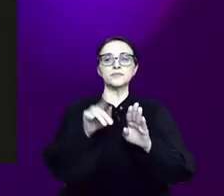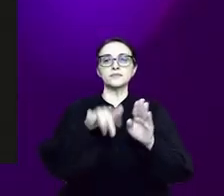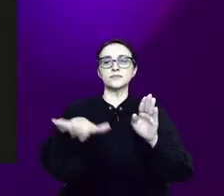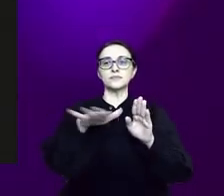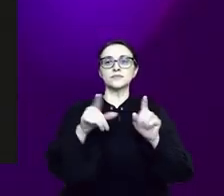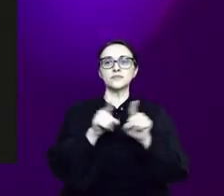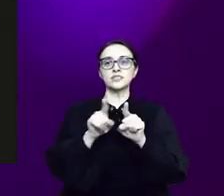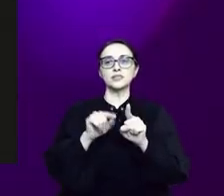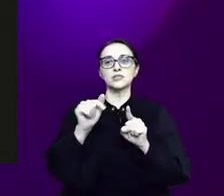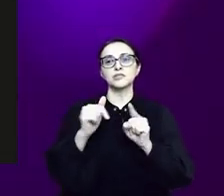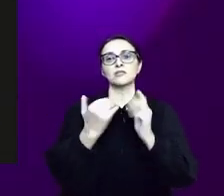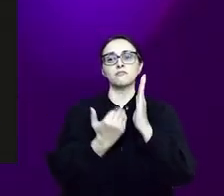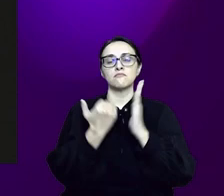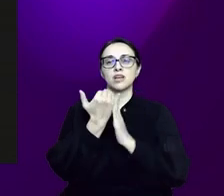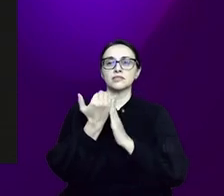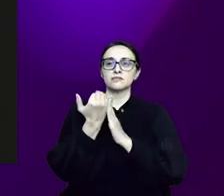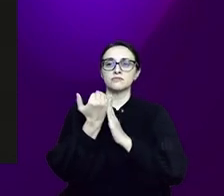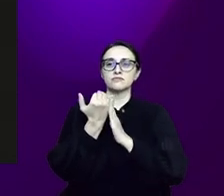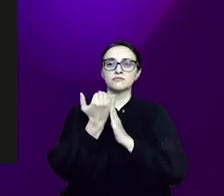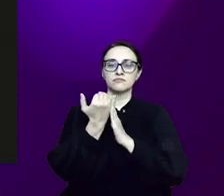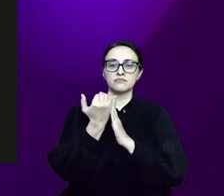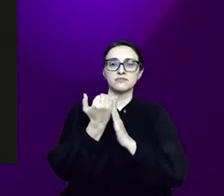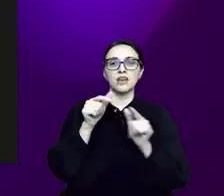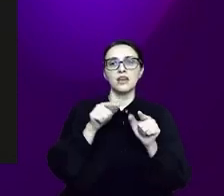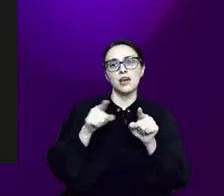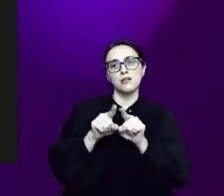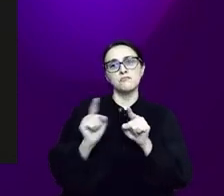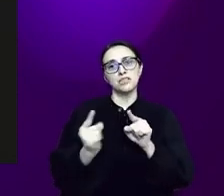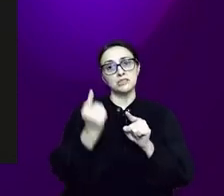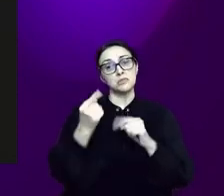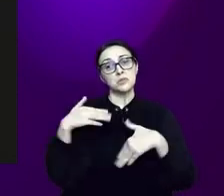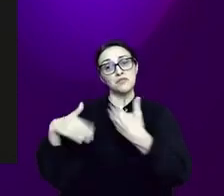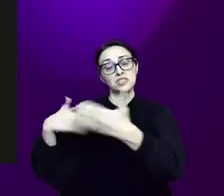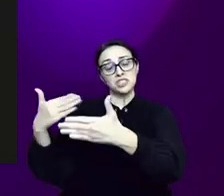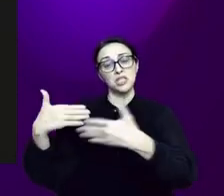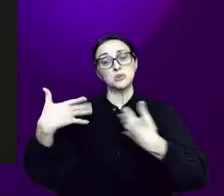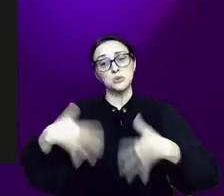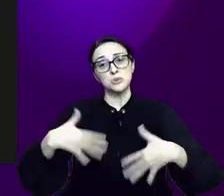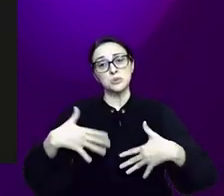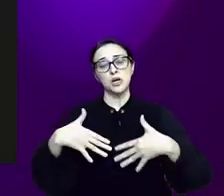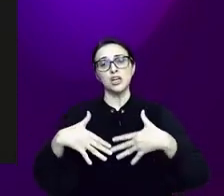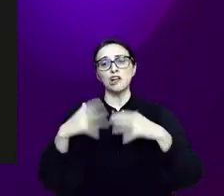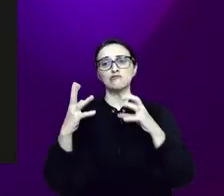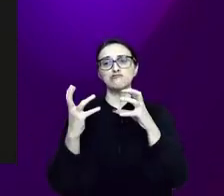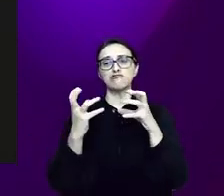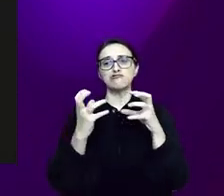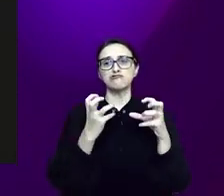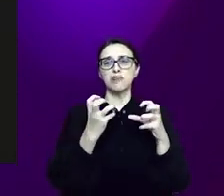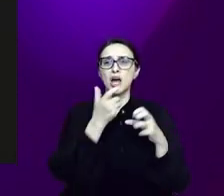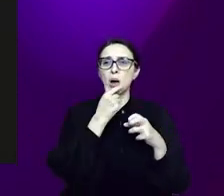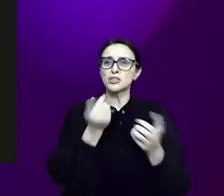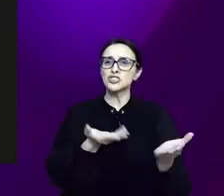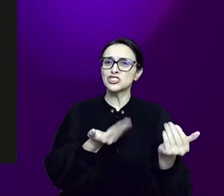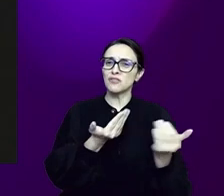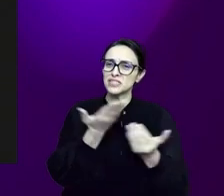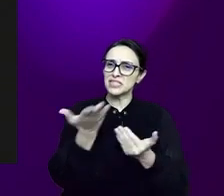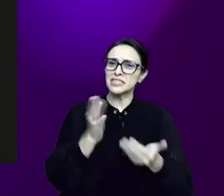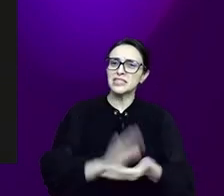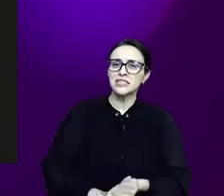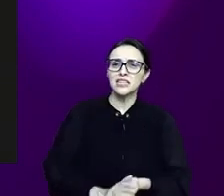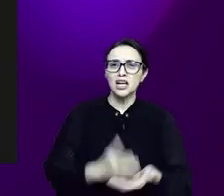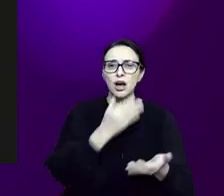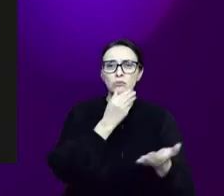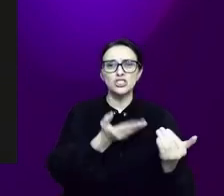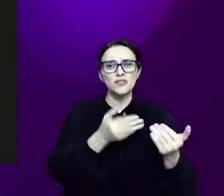nas amplitudes máximas da cabeça, né? Mas um caso bem avançado de degeneração num rapaz novo, né, Nicola? Anos, né? Prognóstico